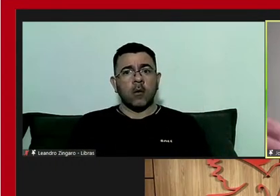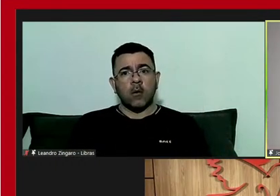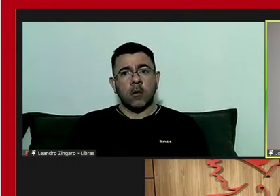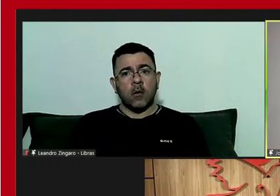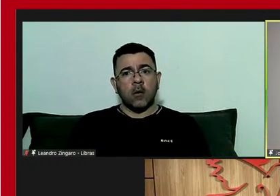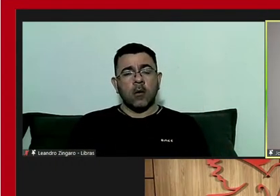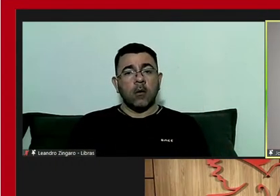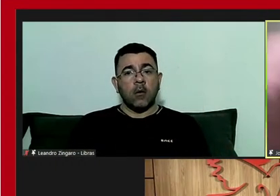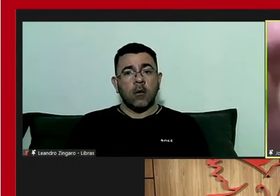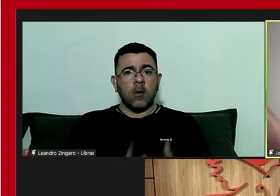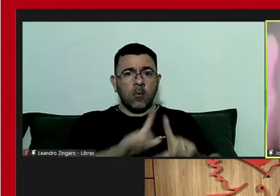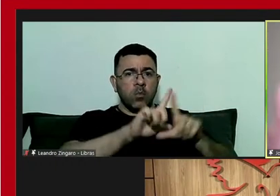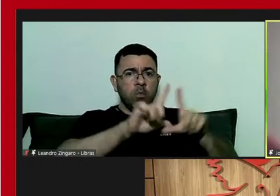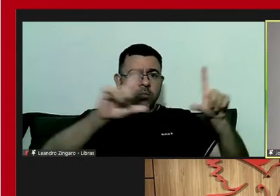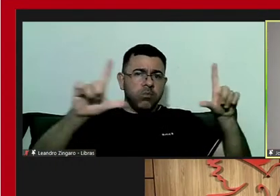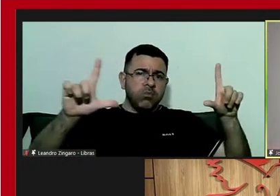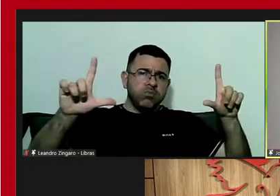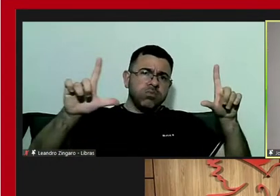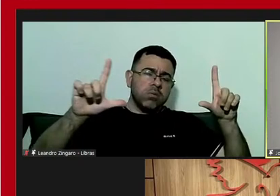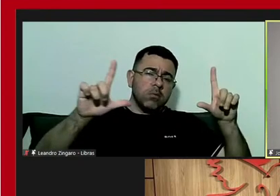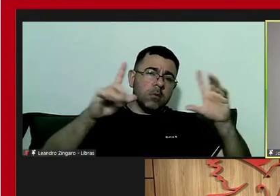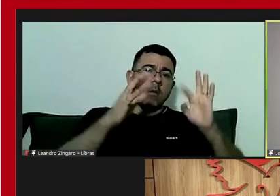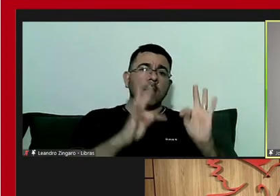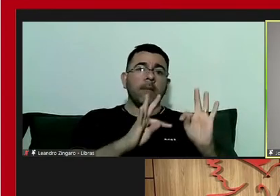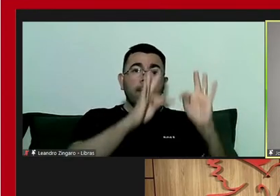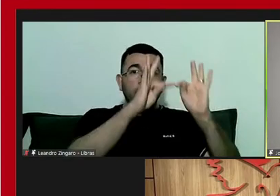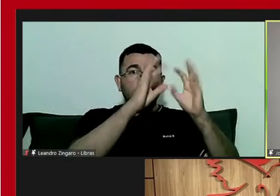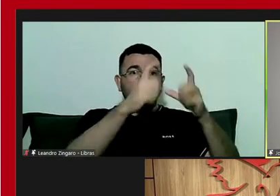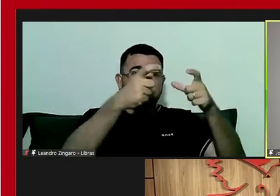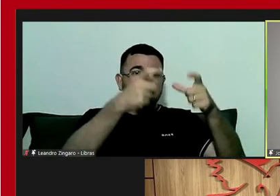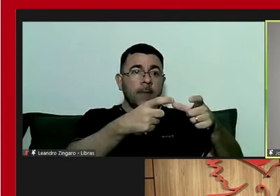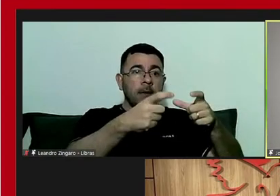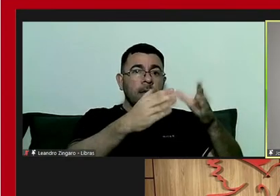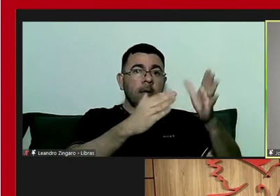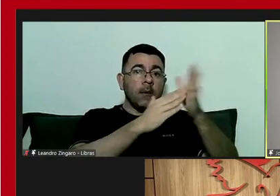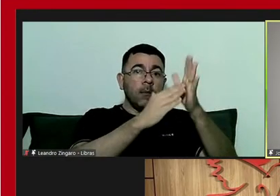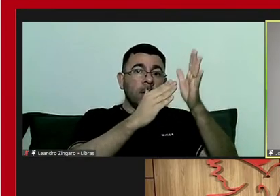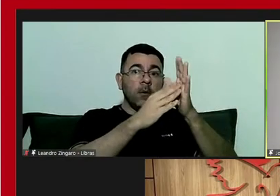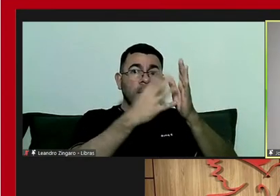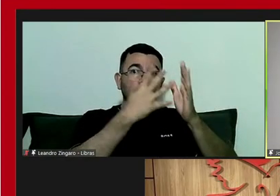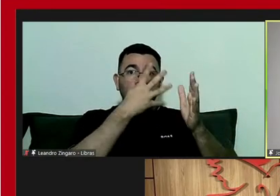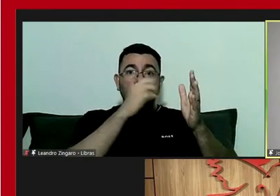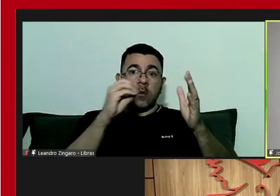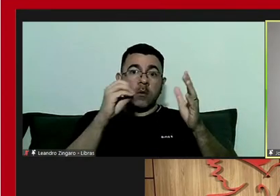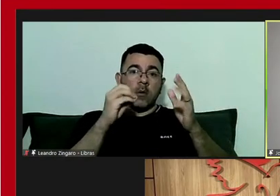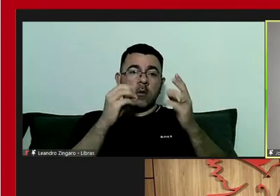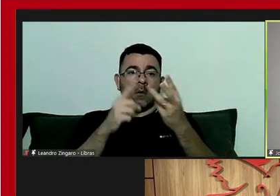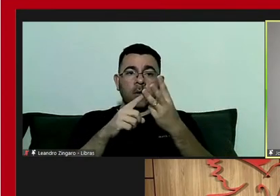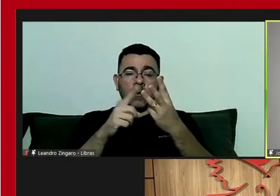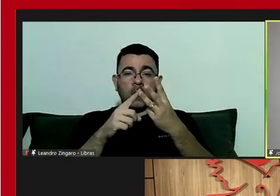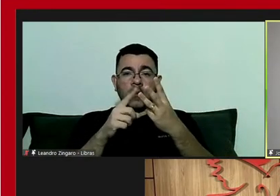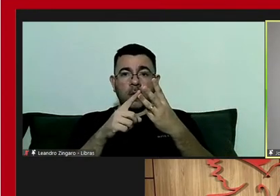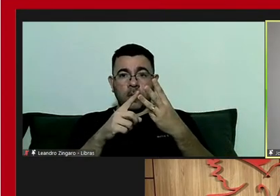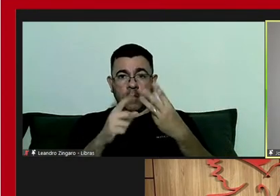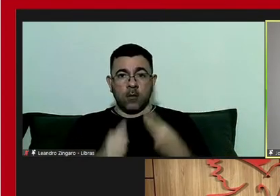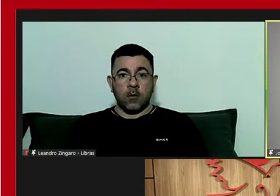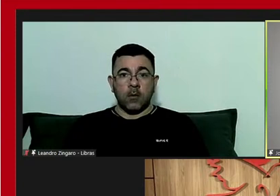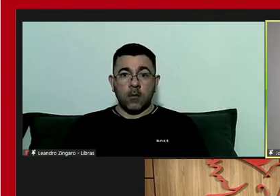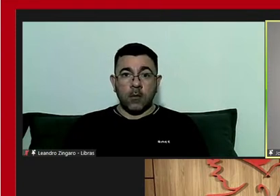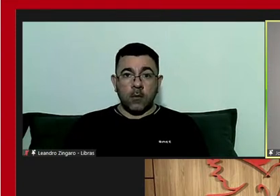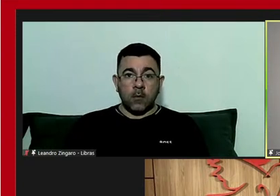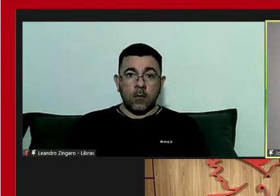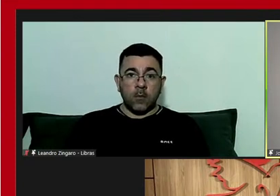é um ecossistema nessa área da cidade em torno de 400 empresas de tecnologia e a terceira frente existe